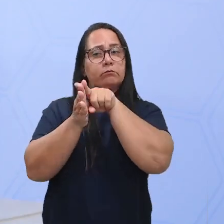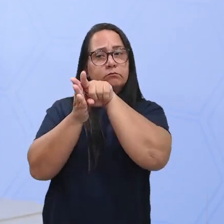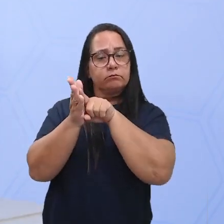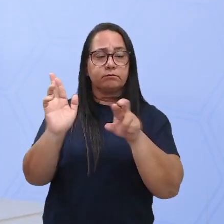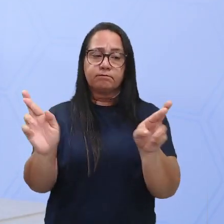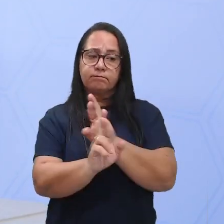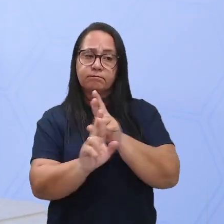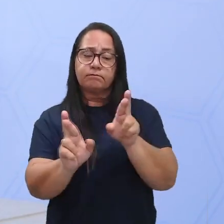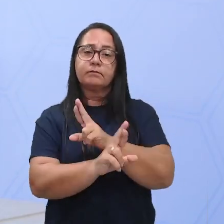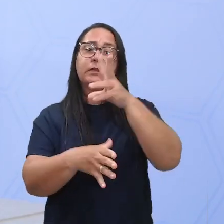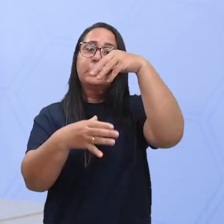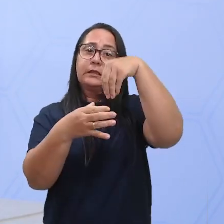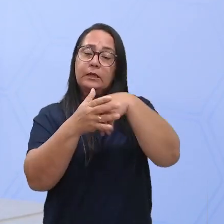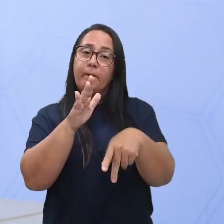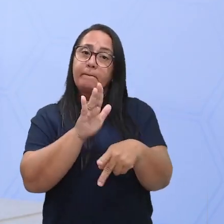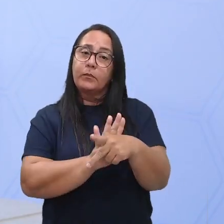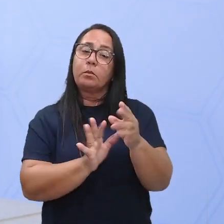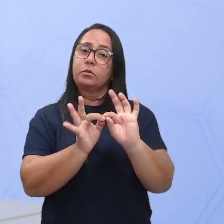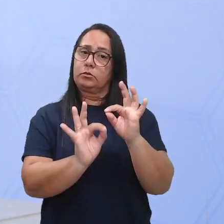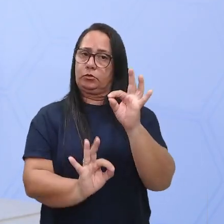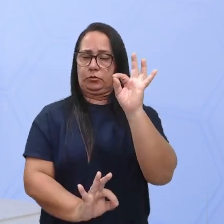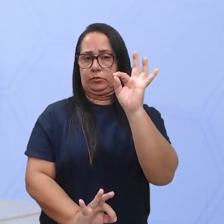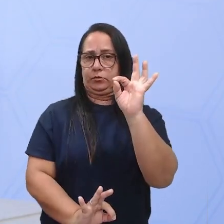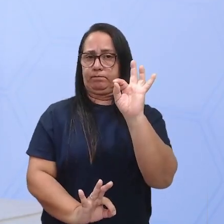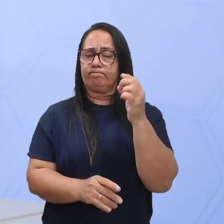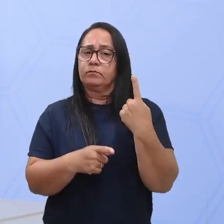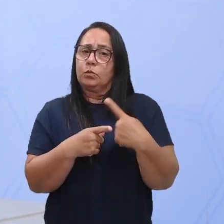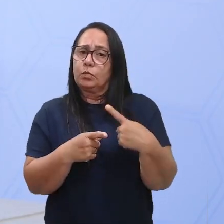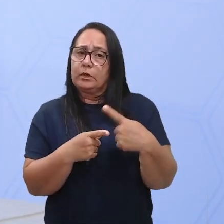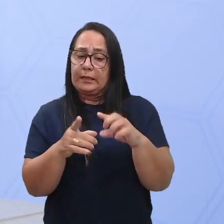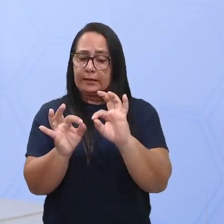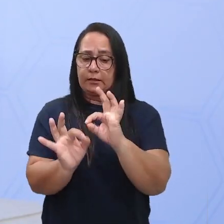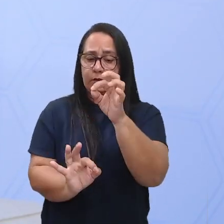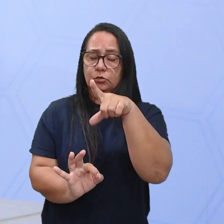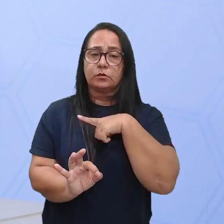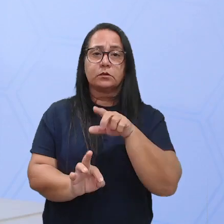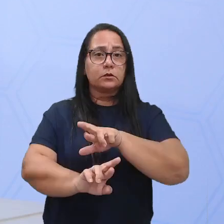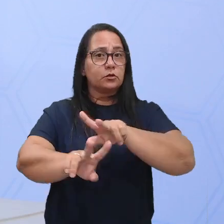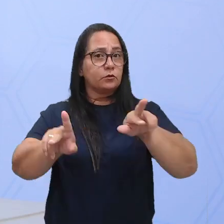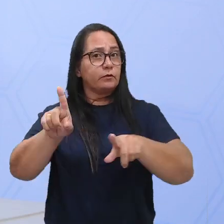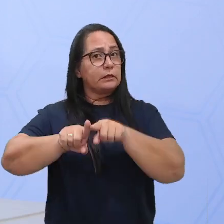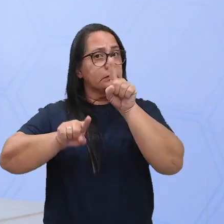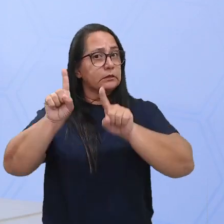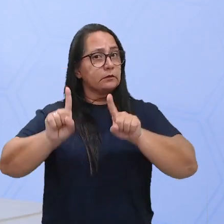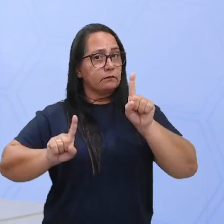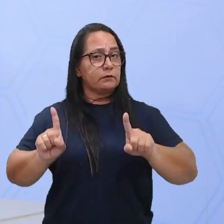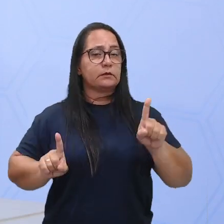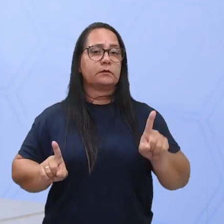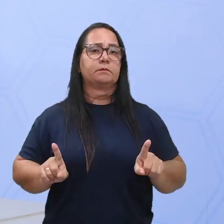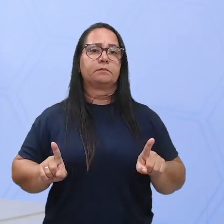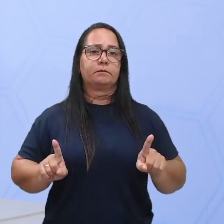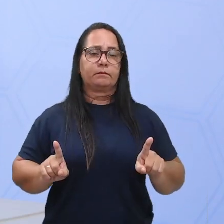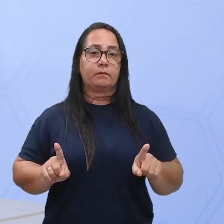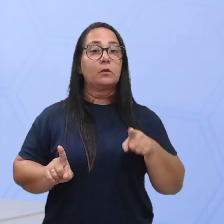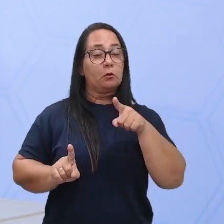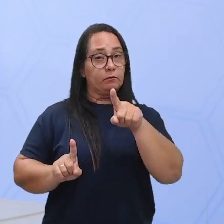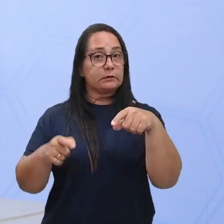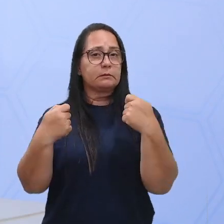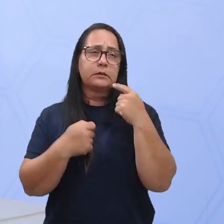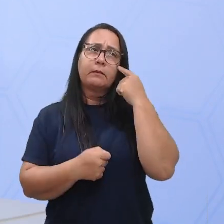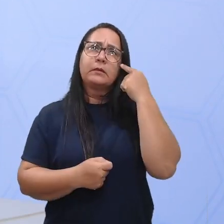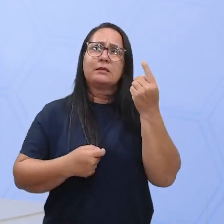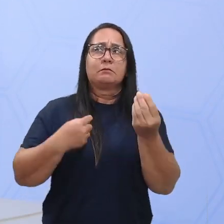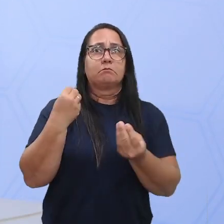relações dentro do discurso. Por quê? Porque o discurso ele tem diferentes níveis. E você deve estar pensando,